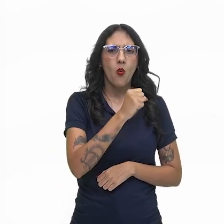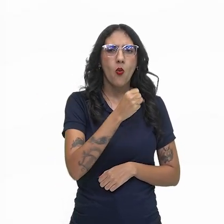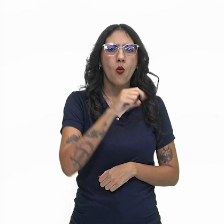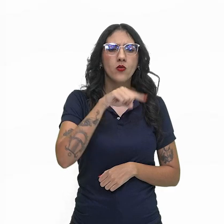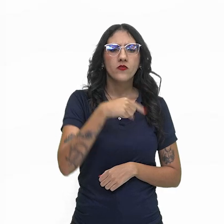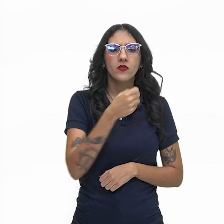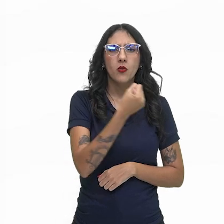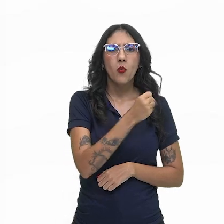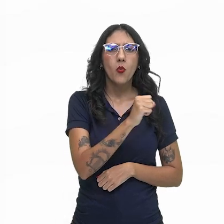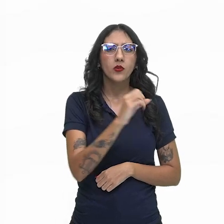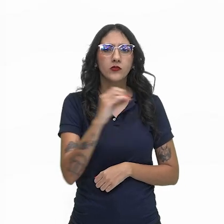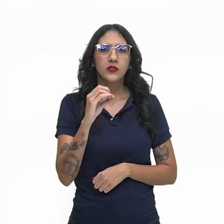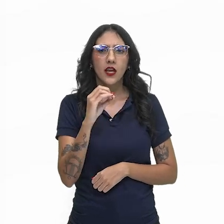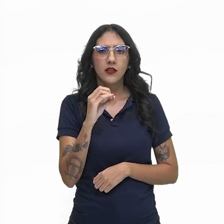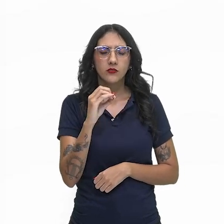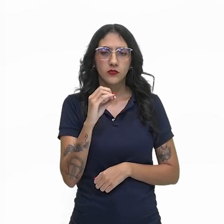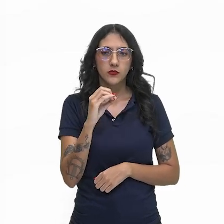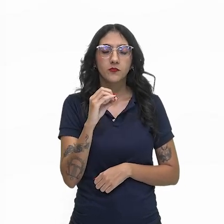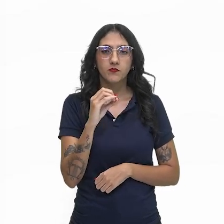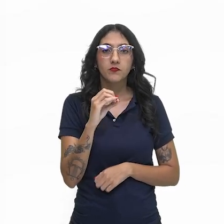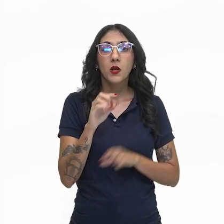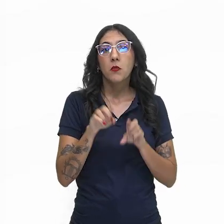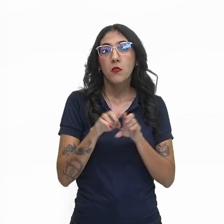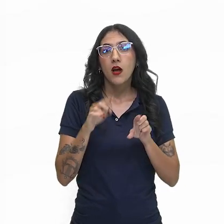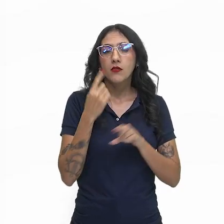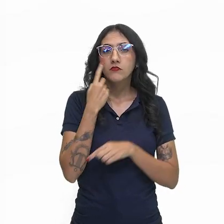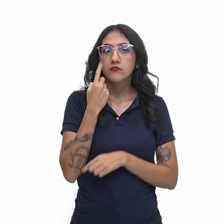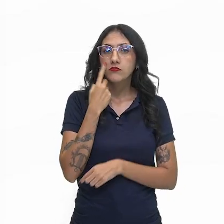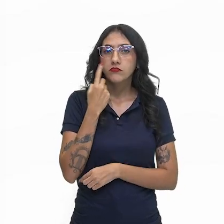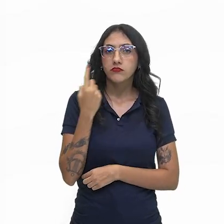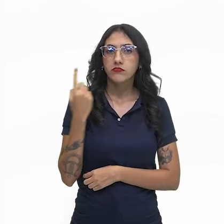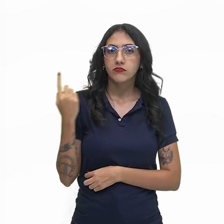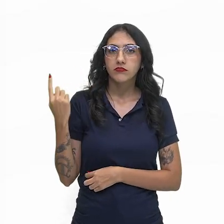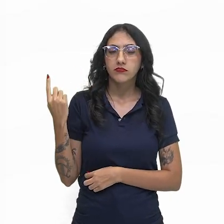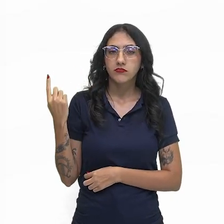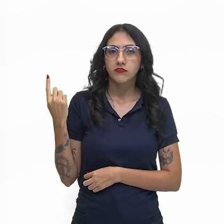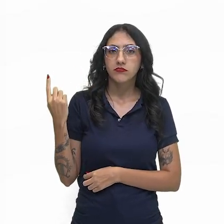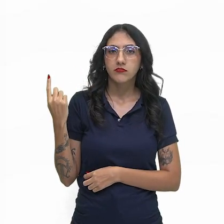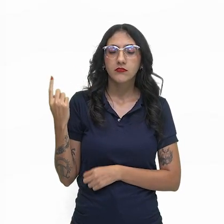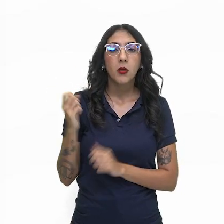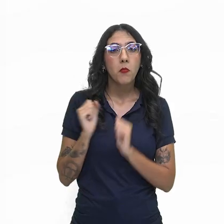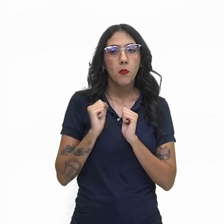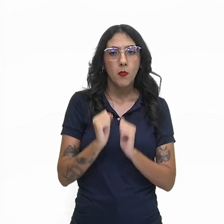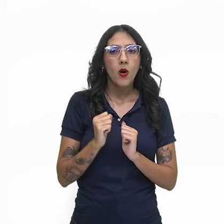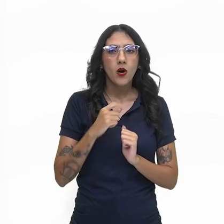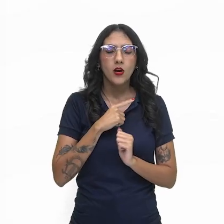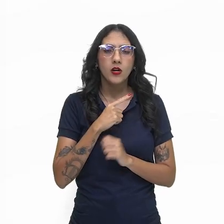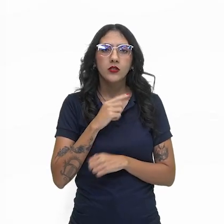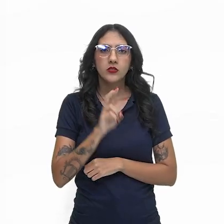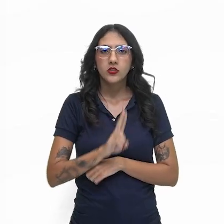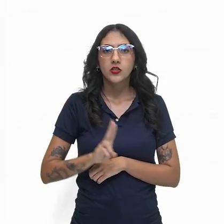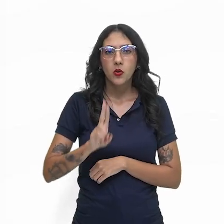8,800. Ou temos uma casa, posso trabalhar aqui,